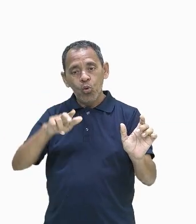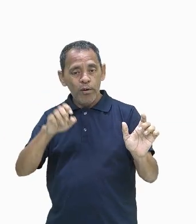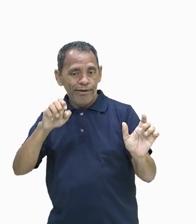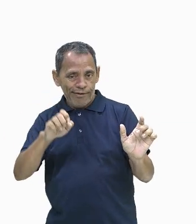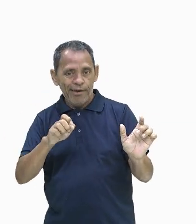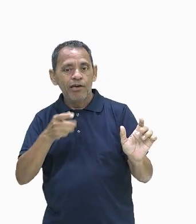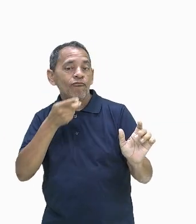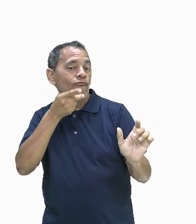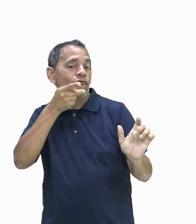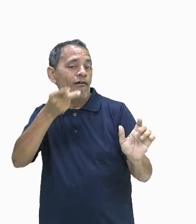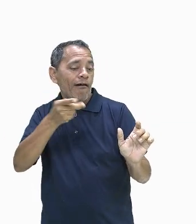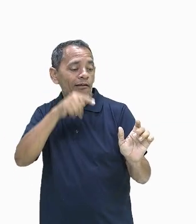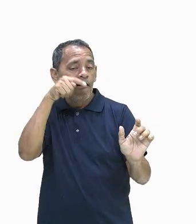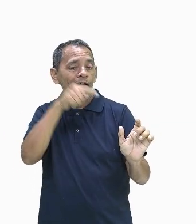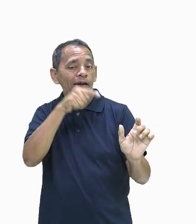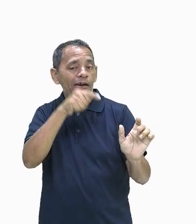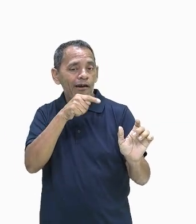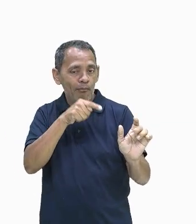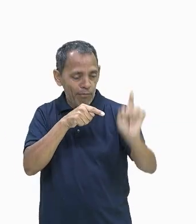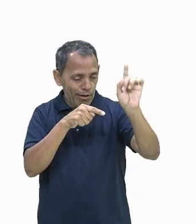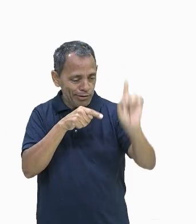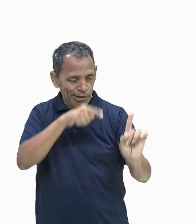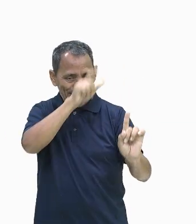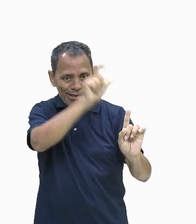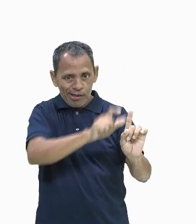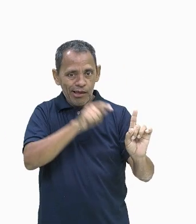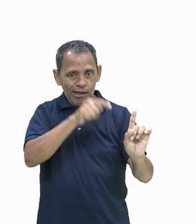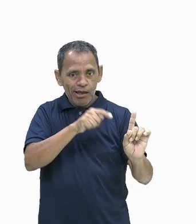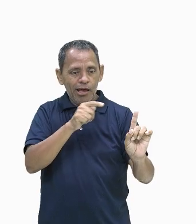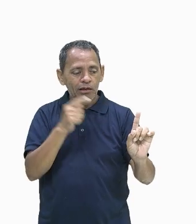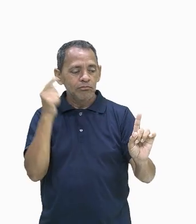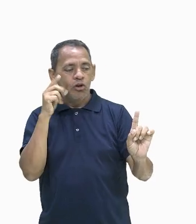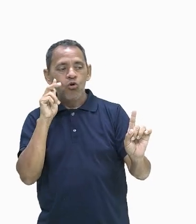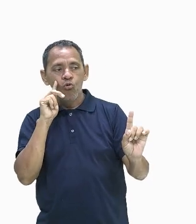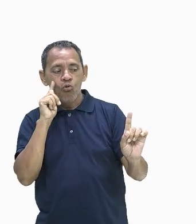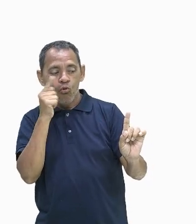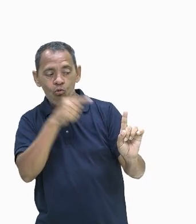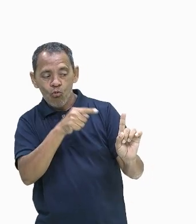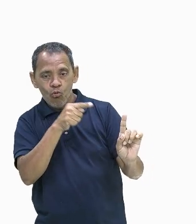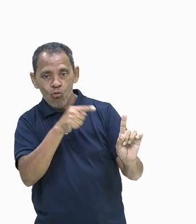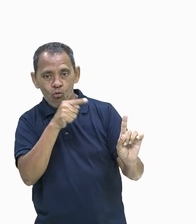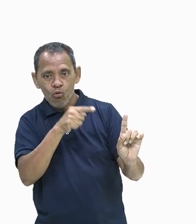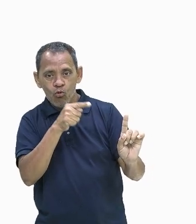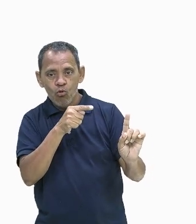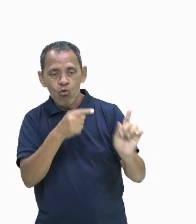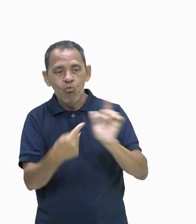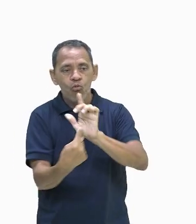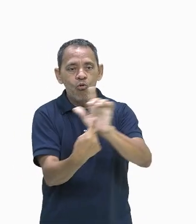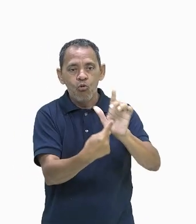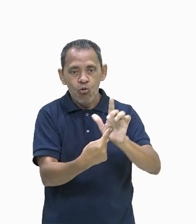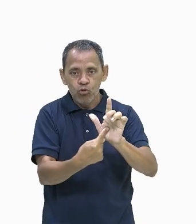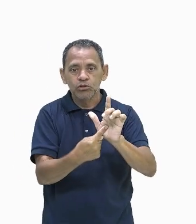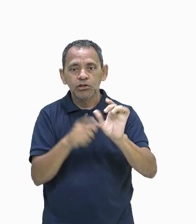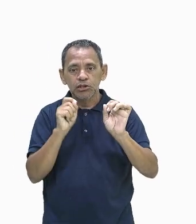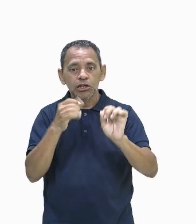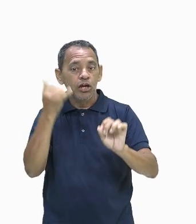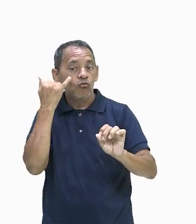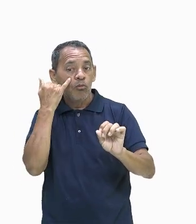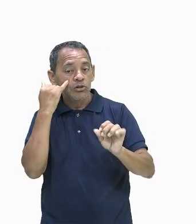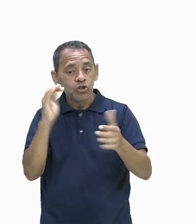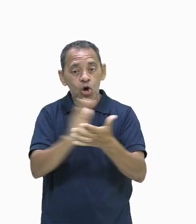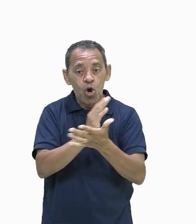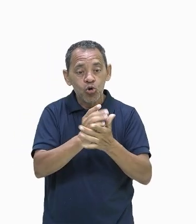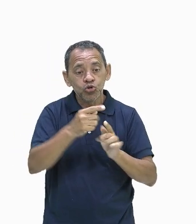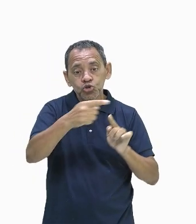é a parte da oração sobre a qual estamos trazendo algum tipo de informação, algum tipo